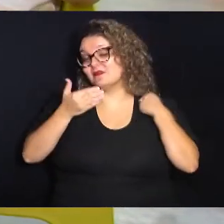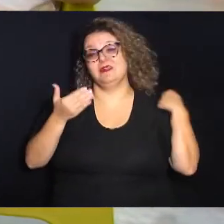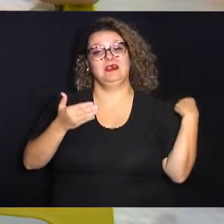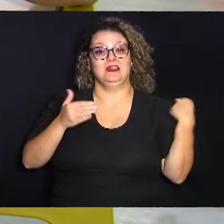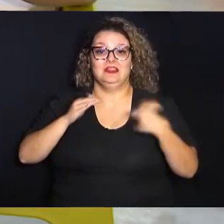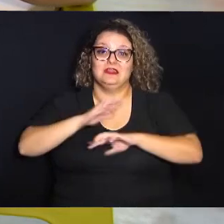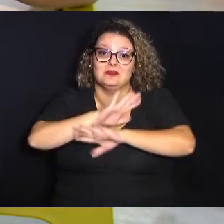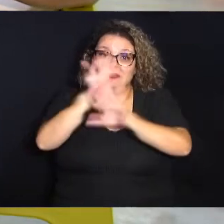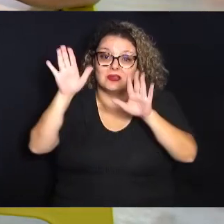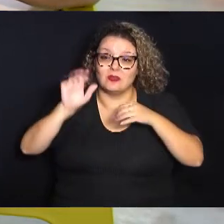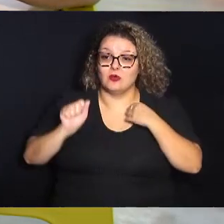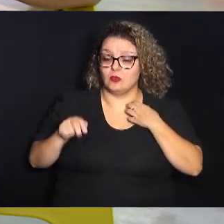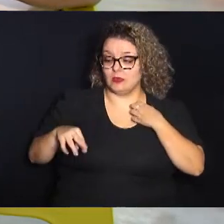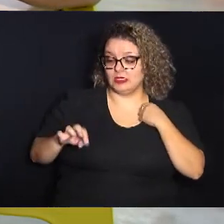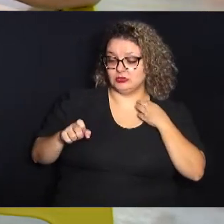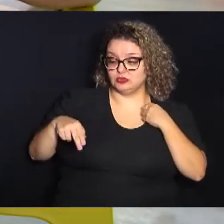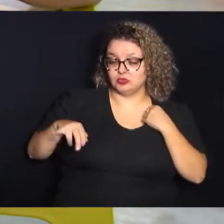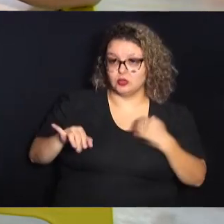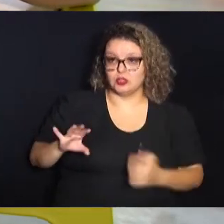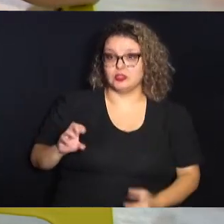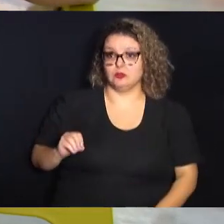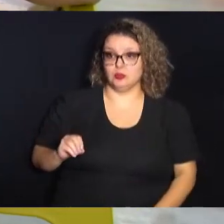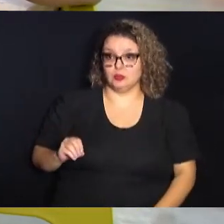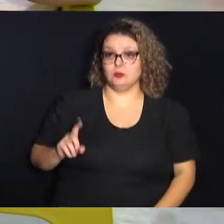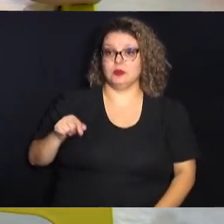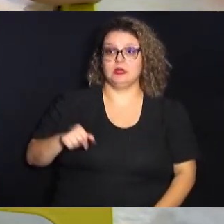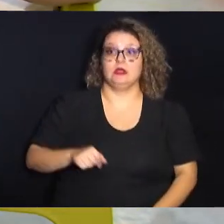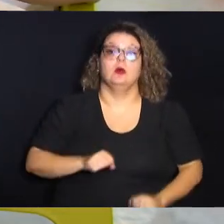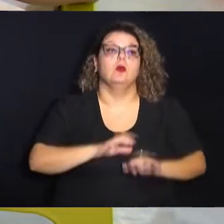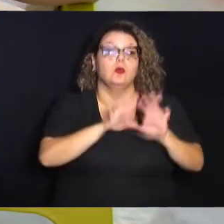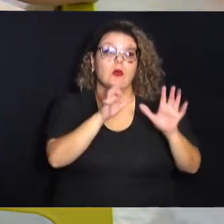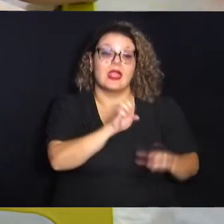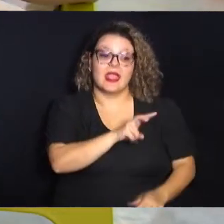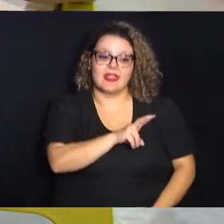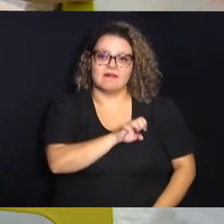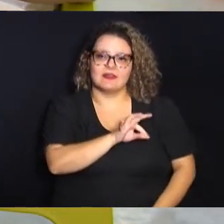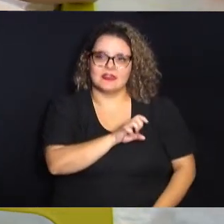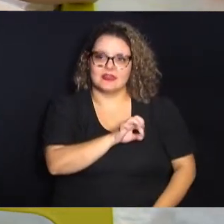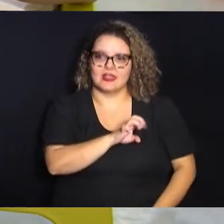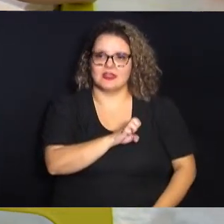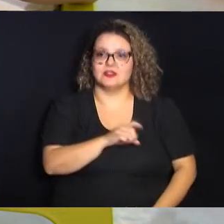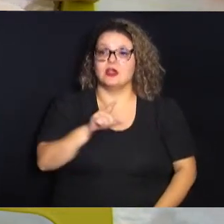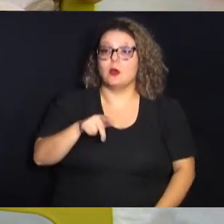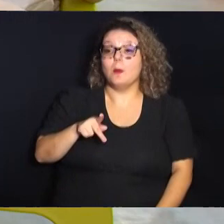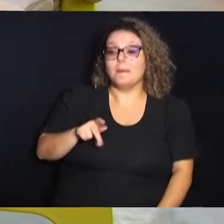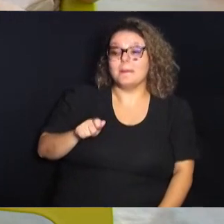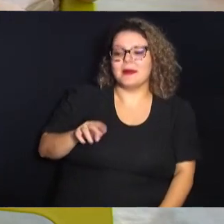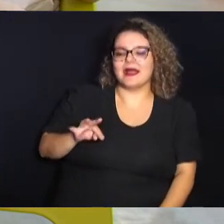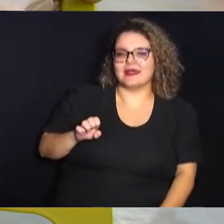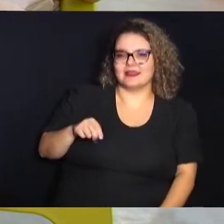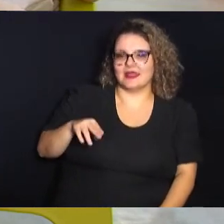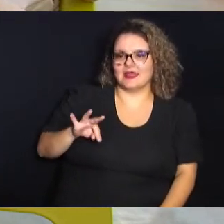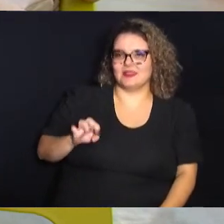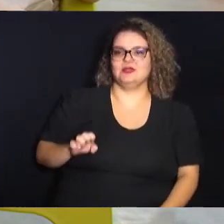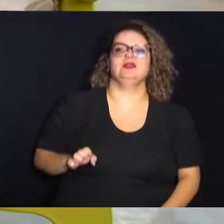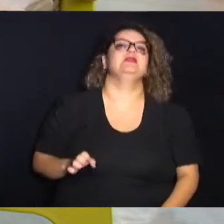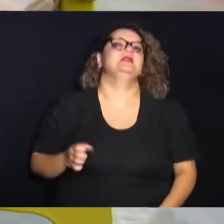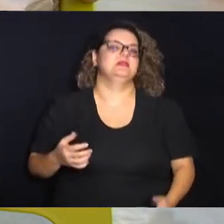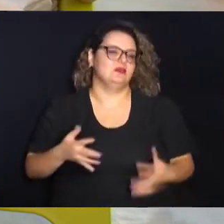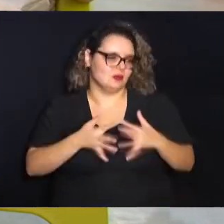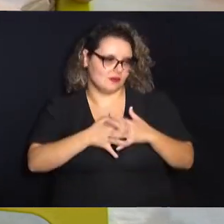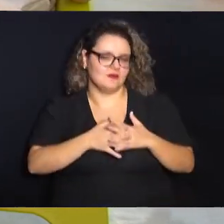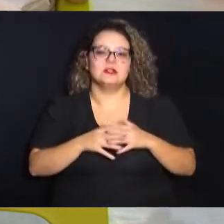né? O antônimo de latente, que é exatamente o evidente, né, é o patente. Então, as pessoas confundem